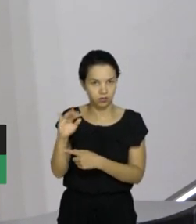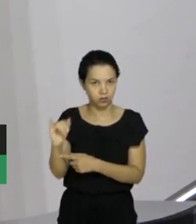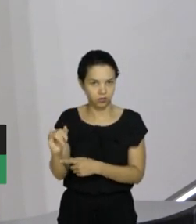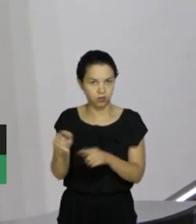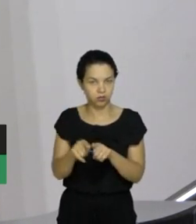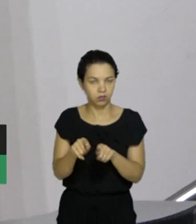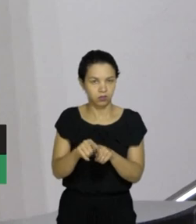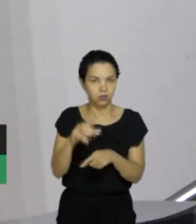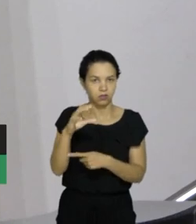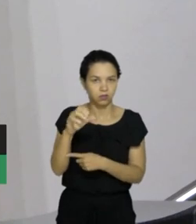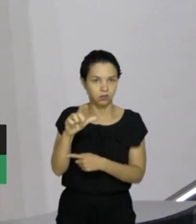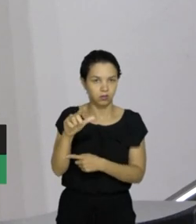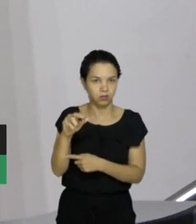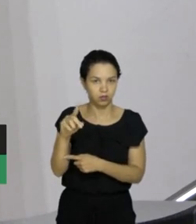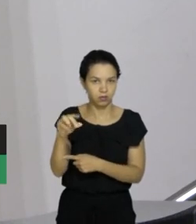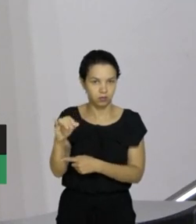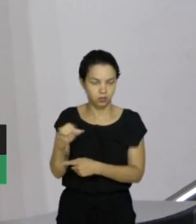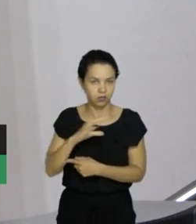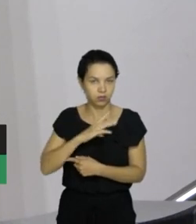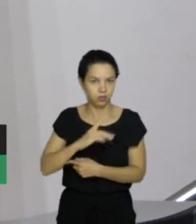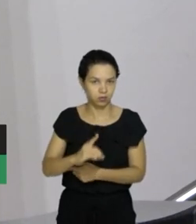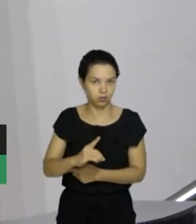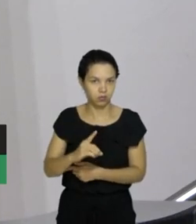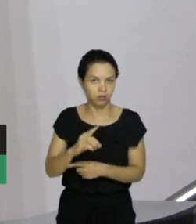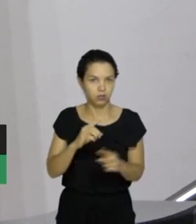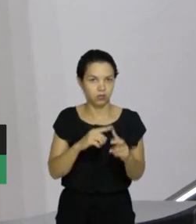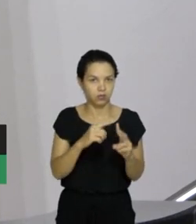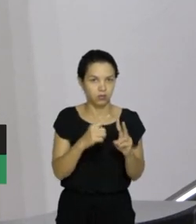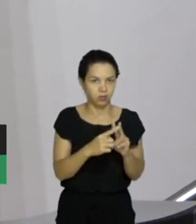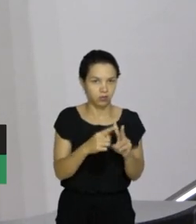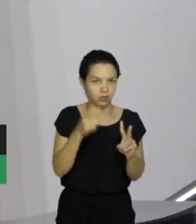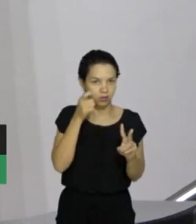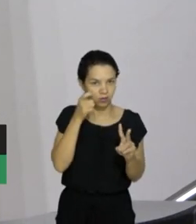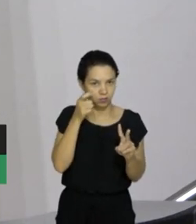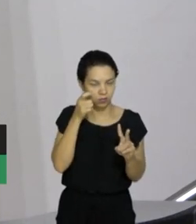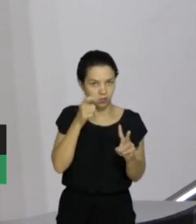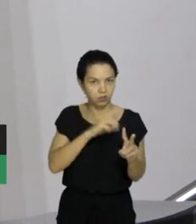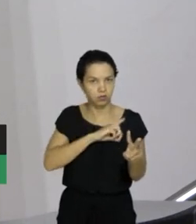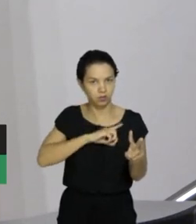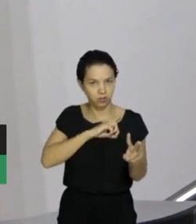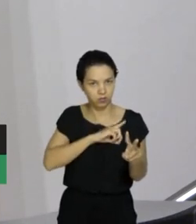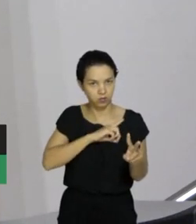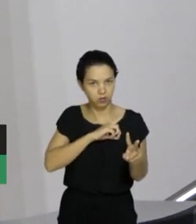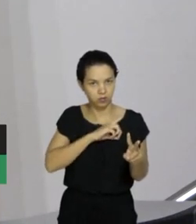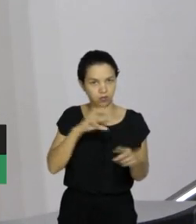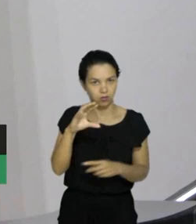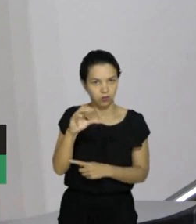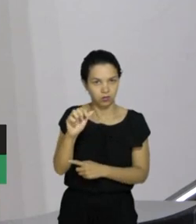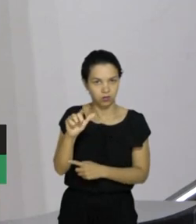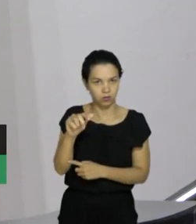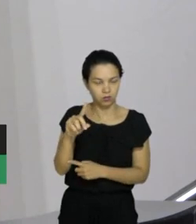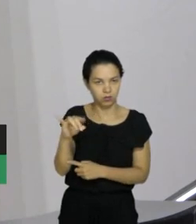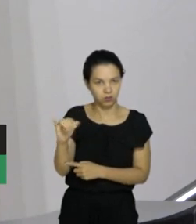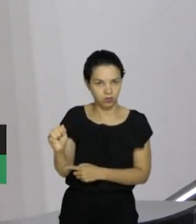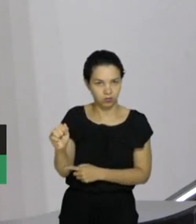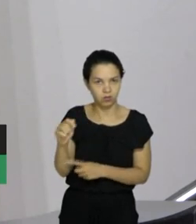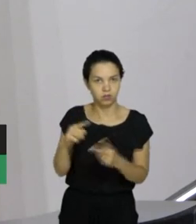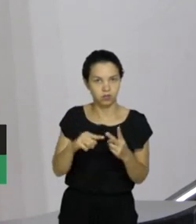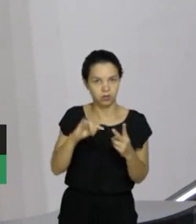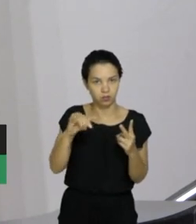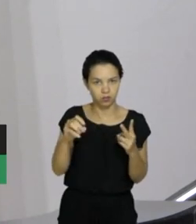as duas estão aqui acompanhando a nossa delegada Cláudia e a Josiane aqui acompanhando